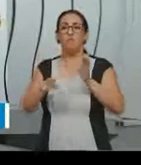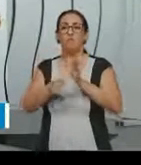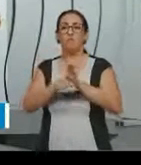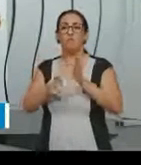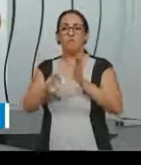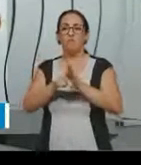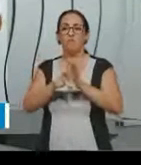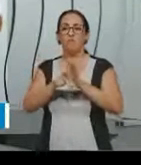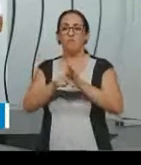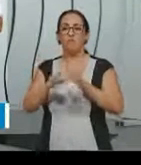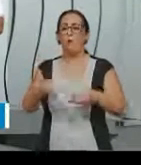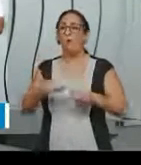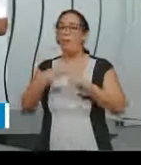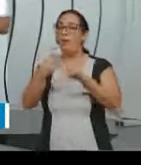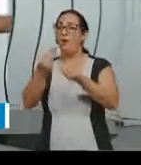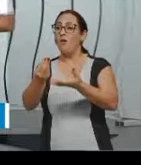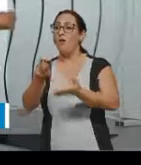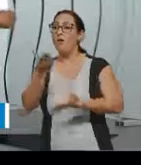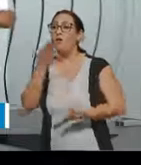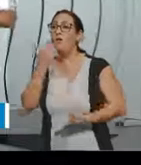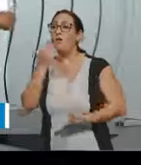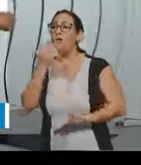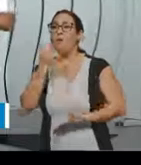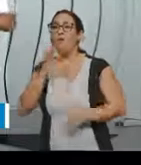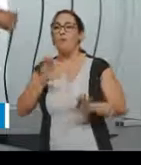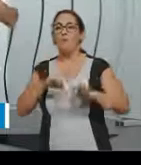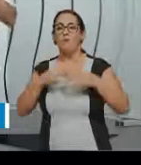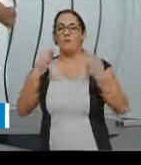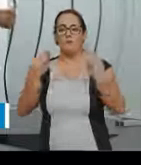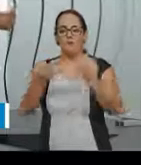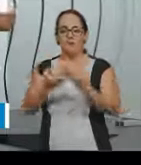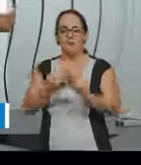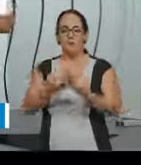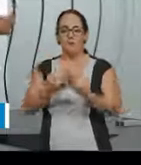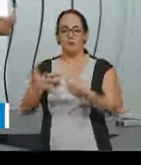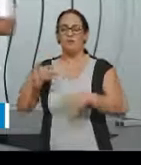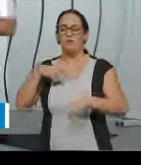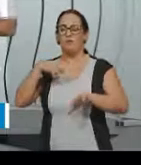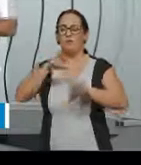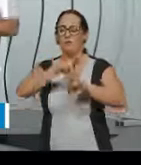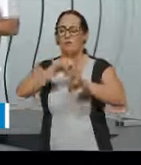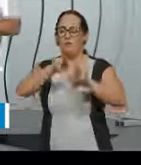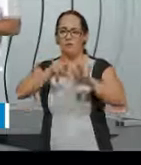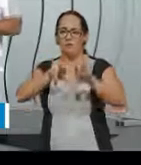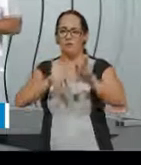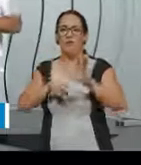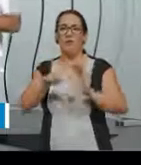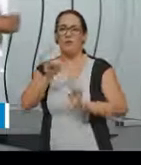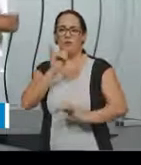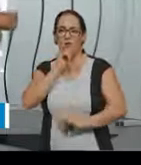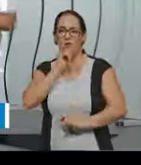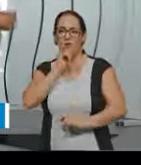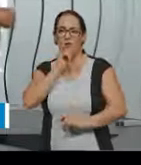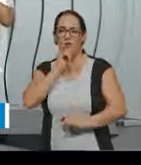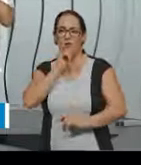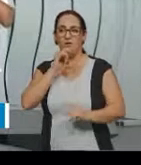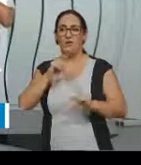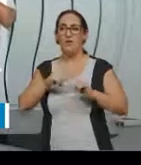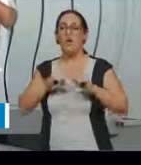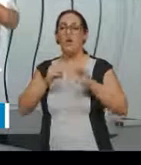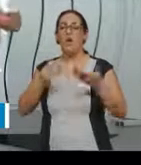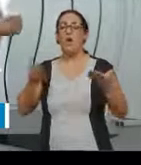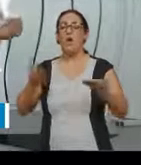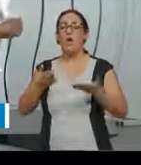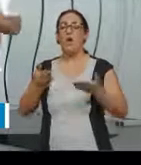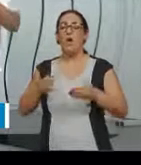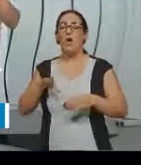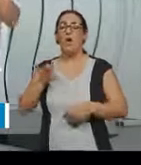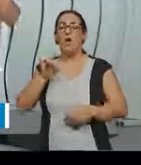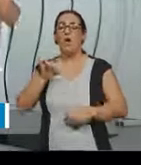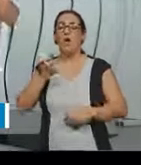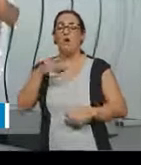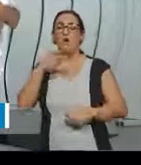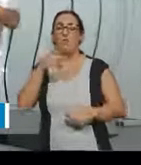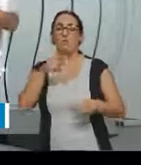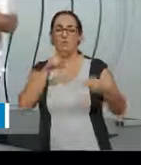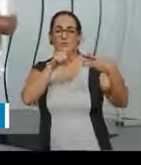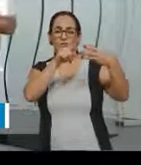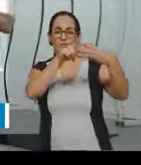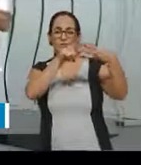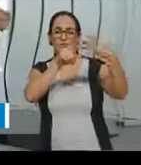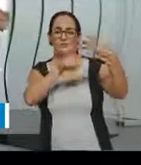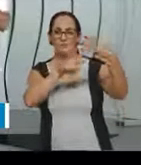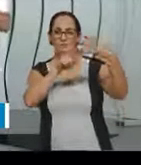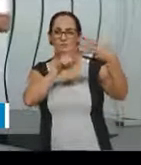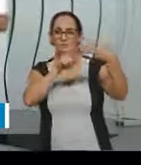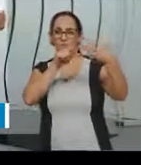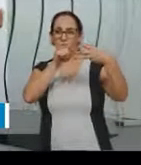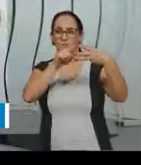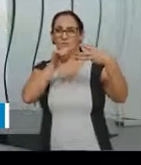seus familiares. Aí a gente pode citar vários exemplos, mas eu vou me ater aqui a 3.